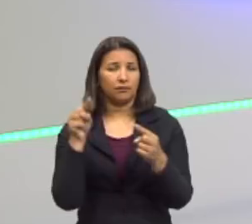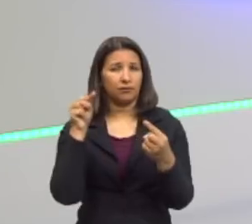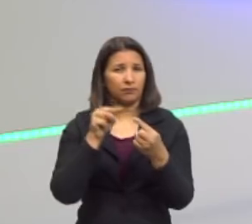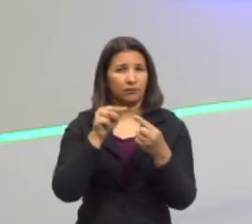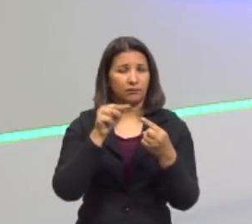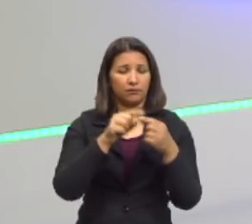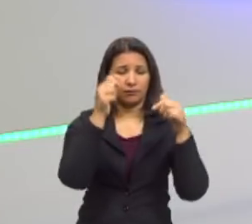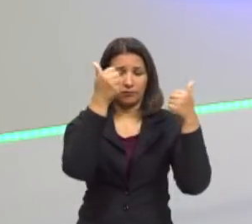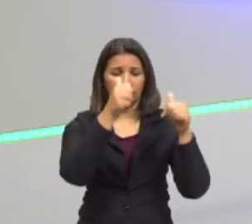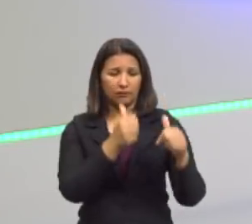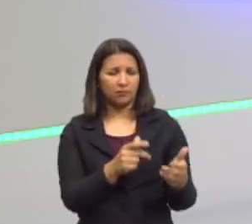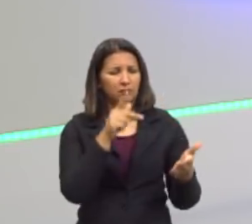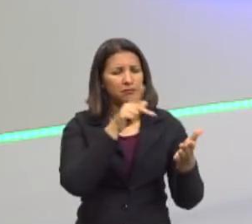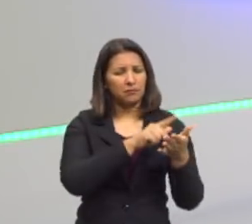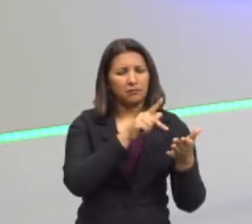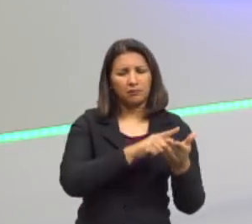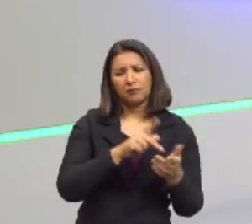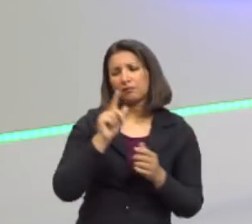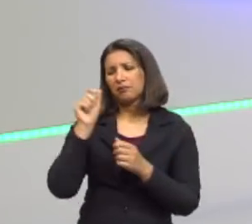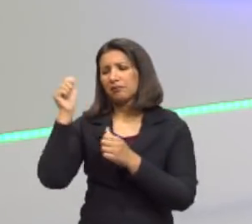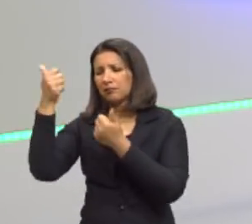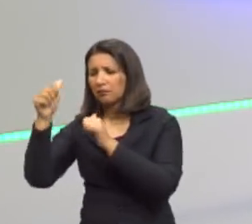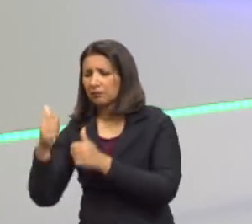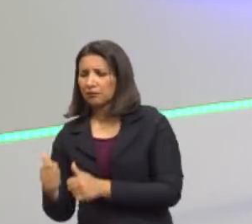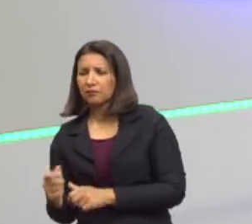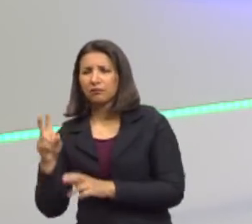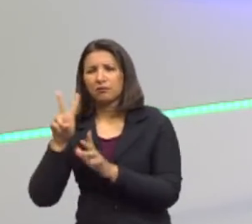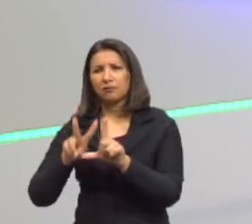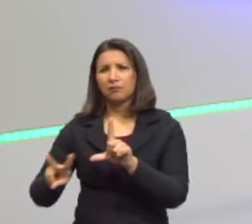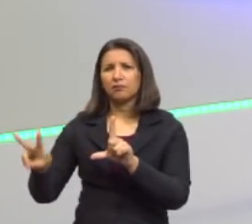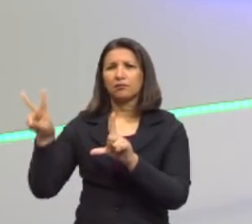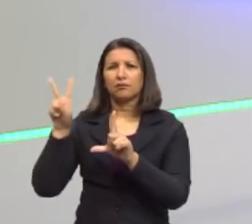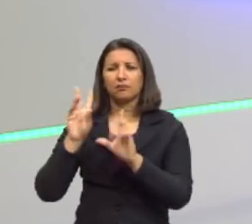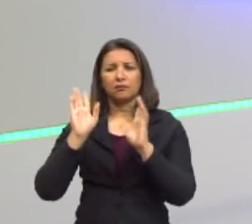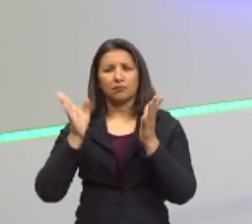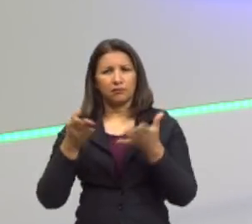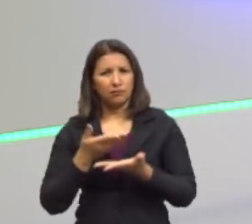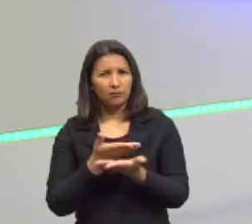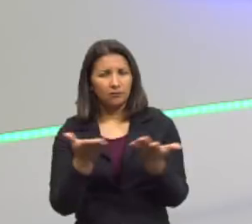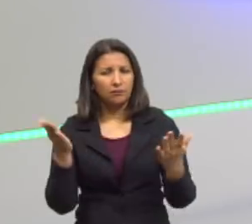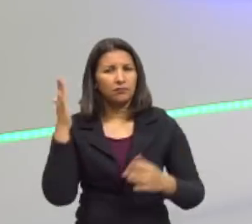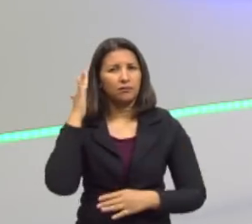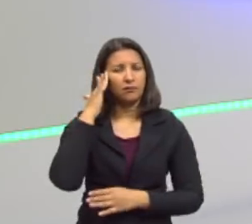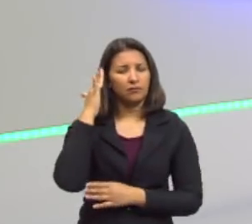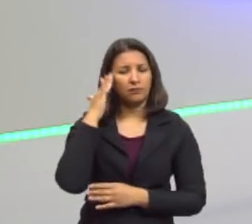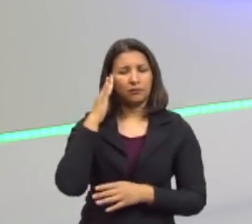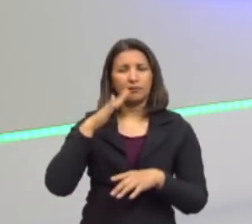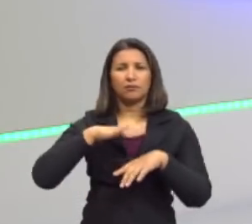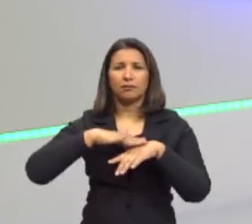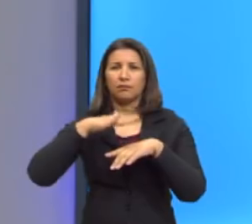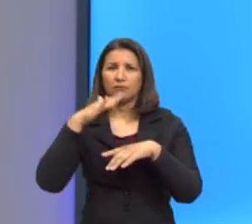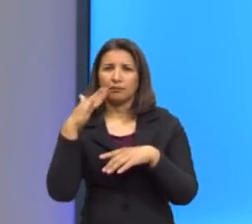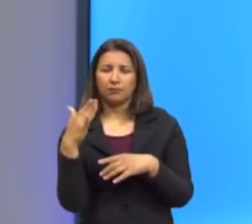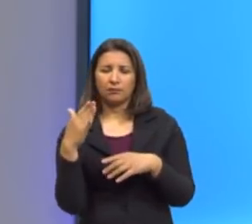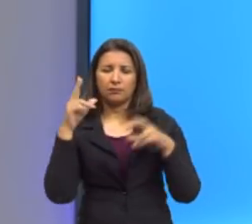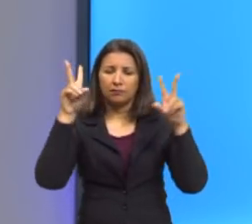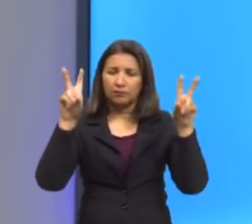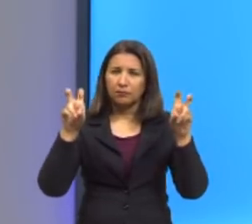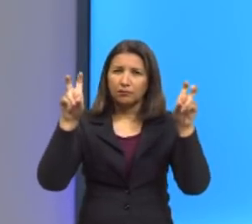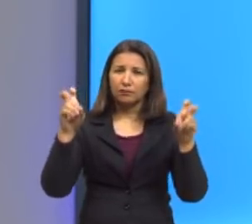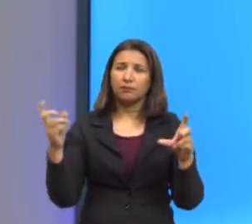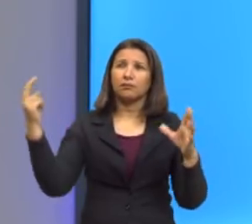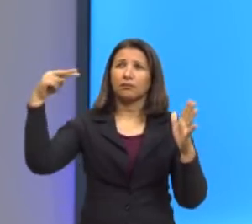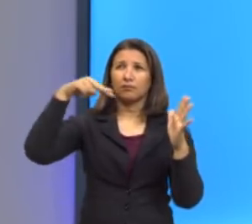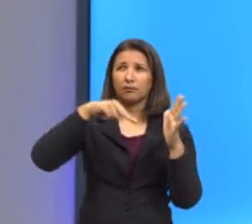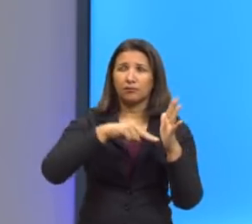que é uma imagem real, o que é uma imagem virtual, agora você já sabe. Nós vamos agora ver mais um pouquinho sobre reflexão, o que, que ele é, né? É um